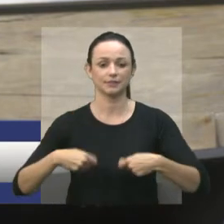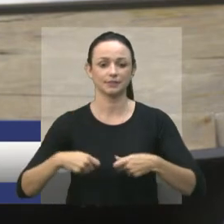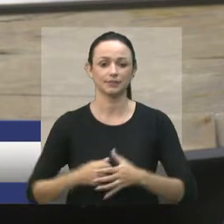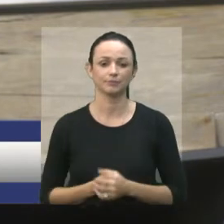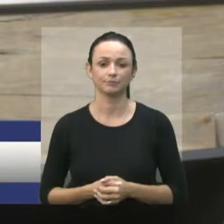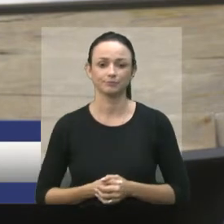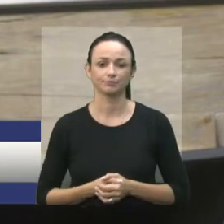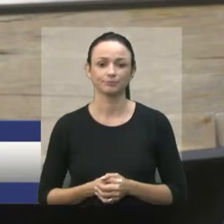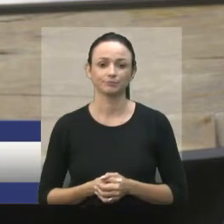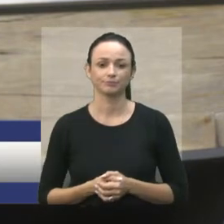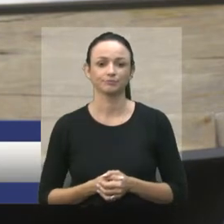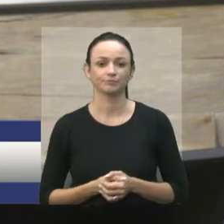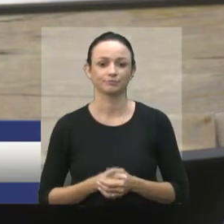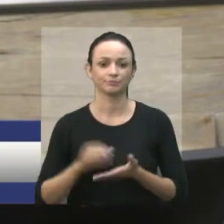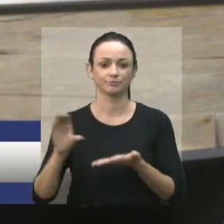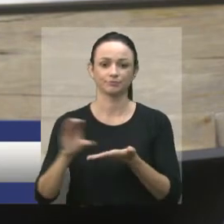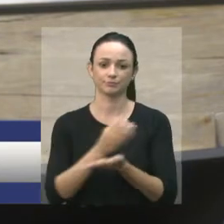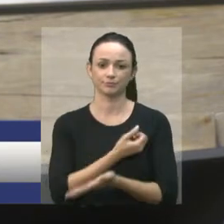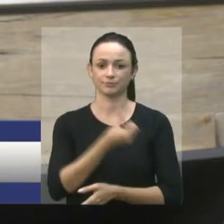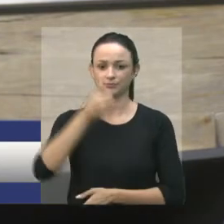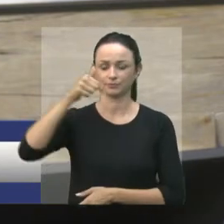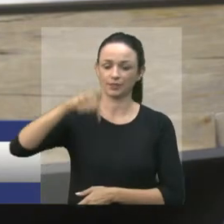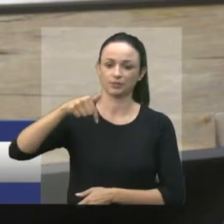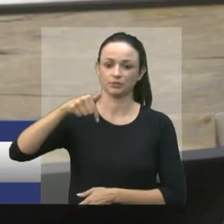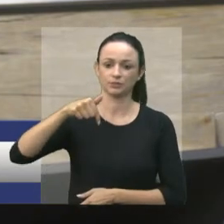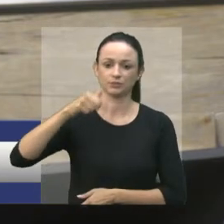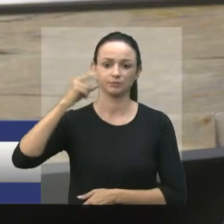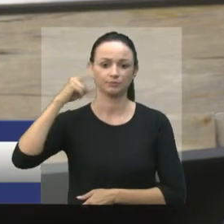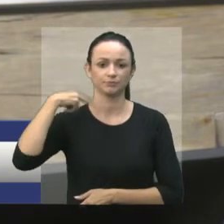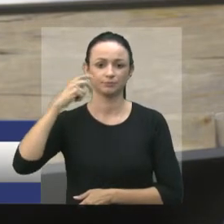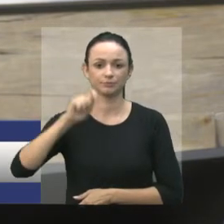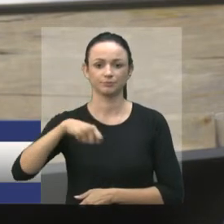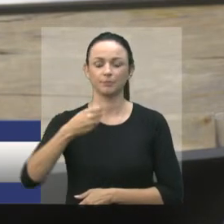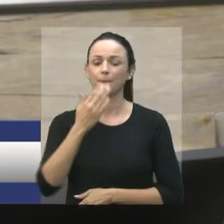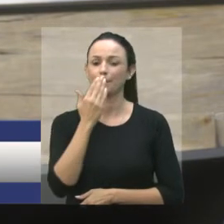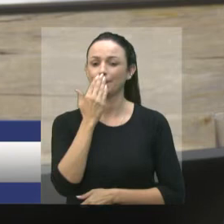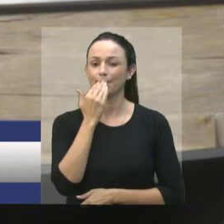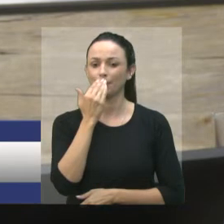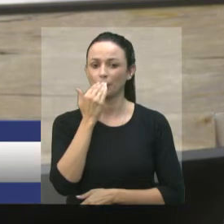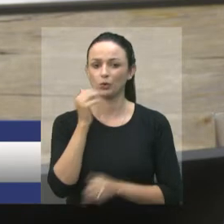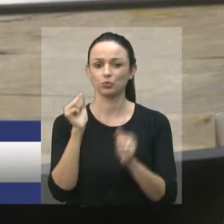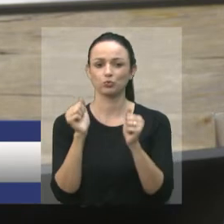necessárias. Emenda número 7, vereador José Carlos Borgo e